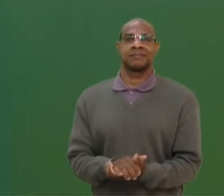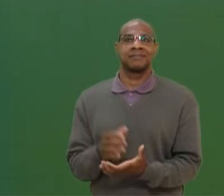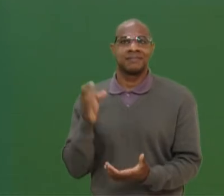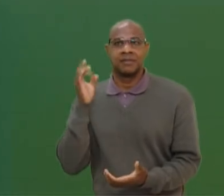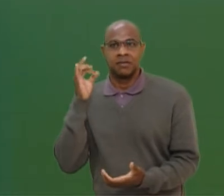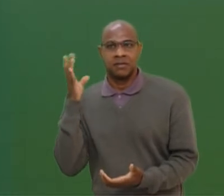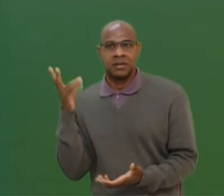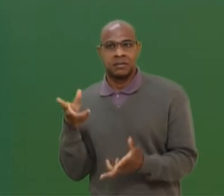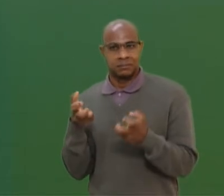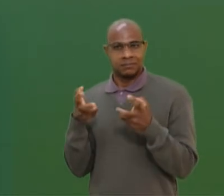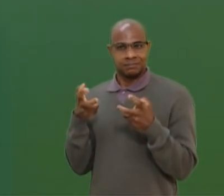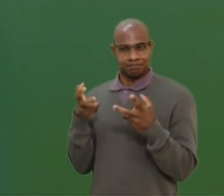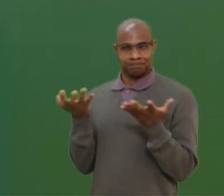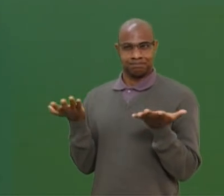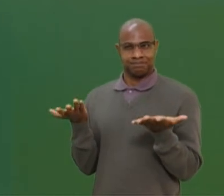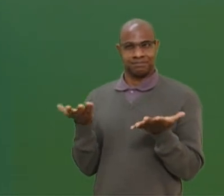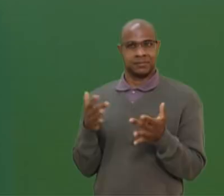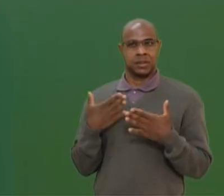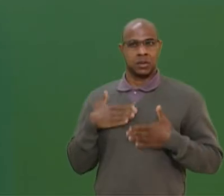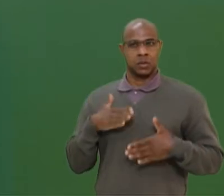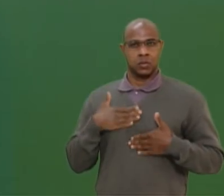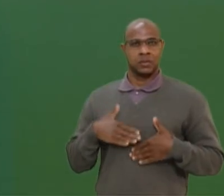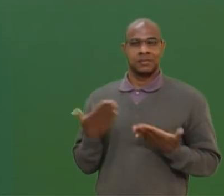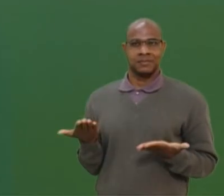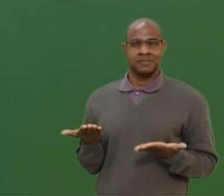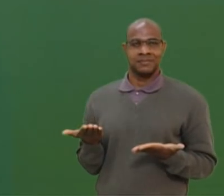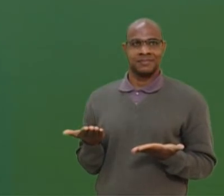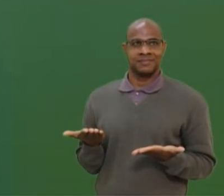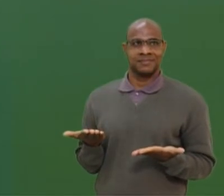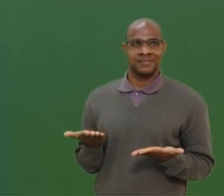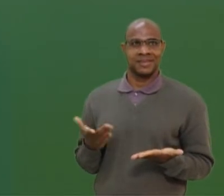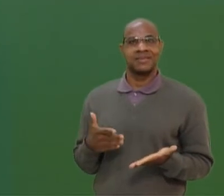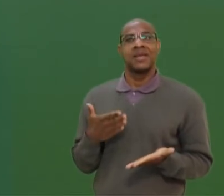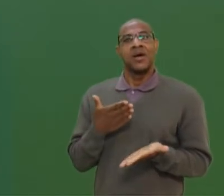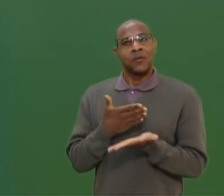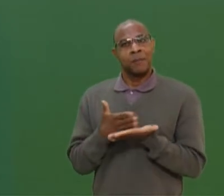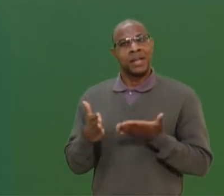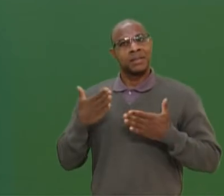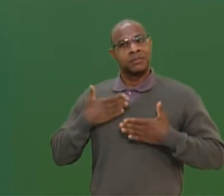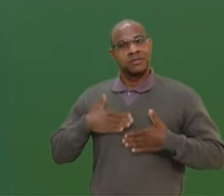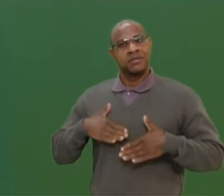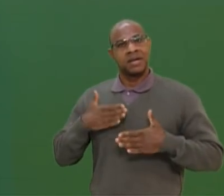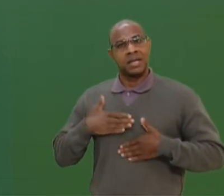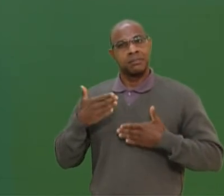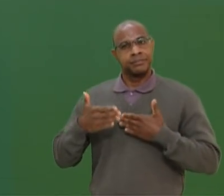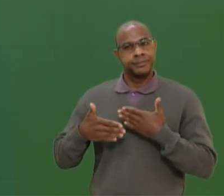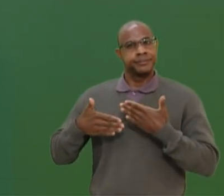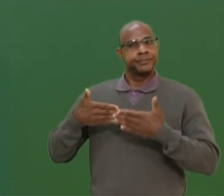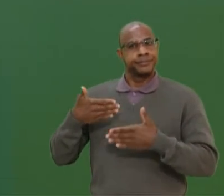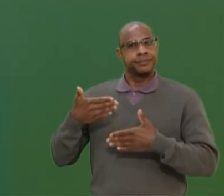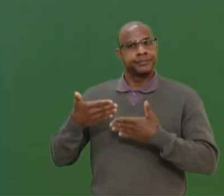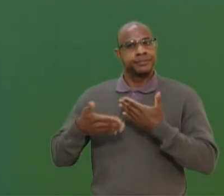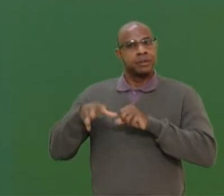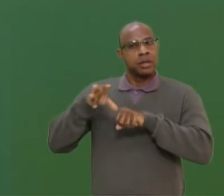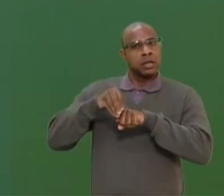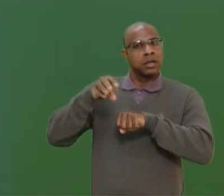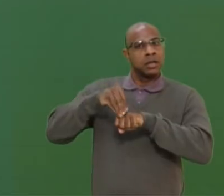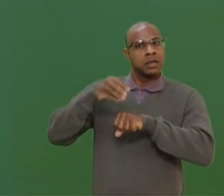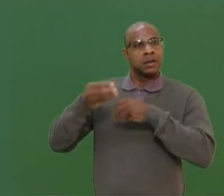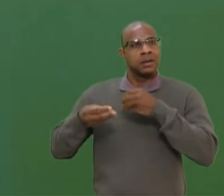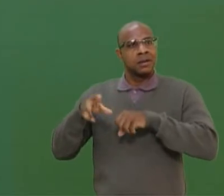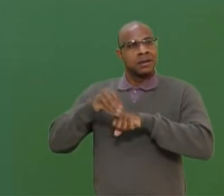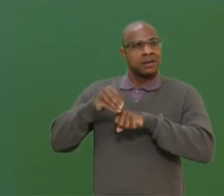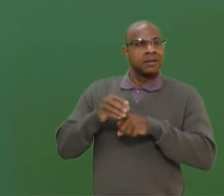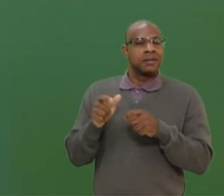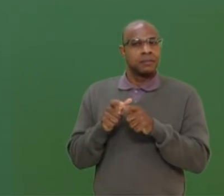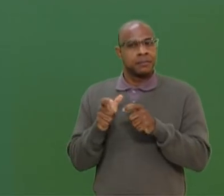Fácil, né, galera? Muito tranquilo. A gente sempre começa um pouquinho mais devagar, depois a gente vai ampliando o conhecimento. Então, nós temos